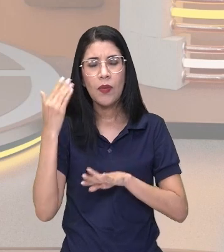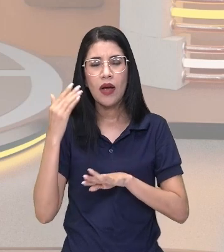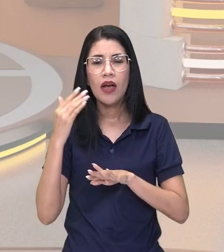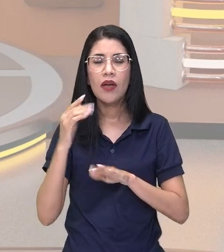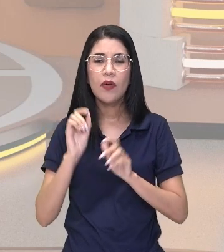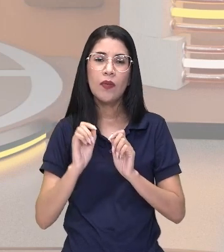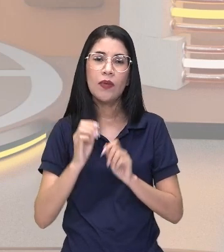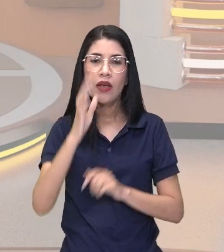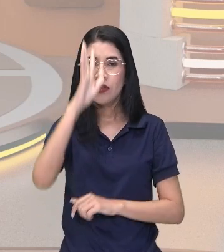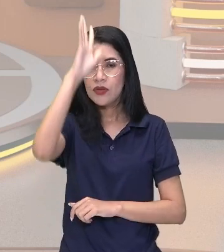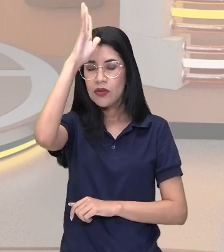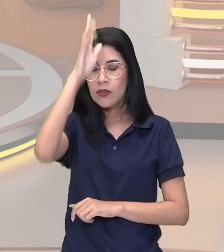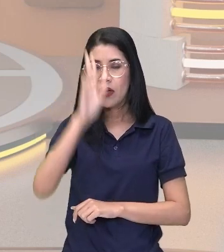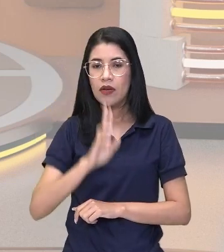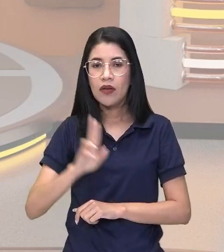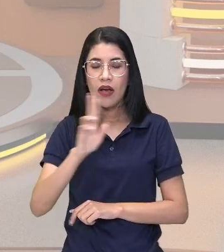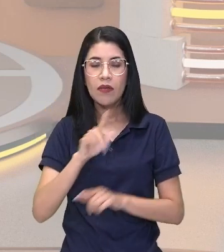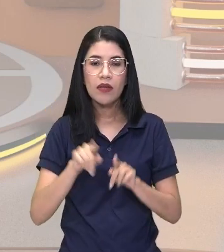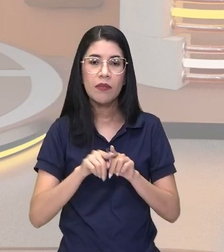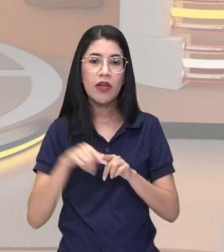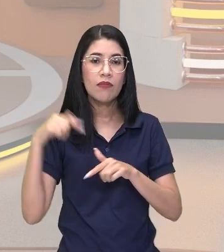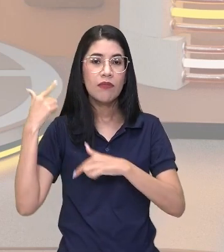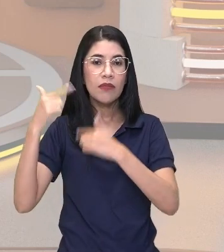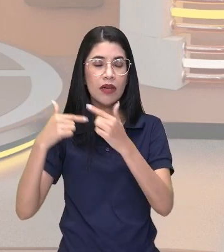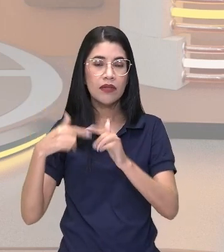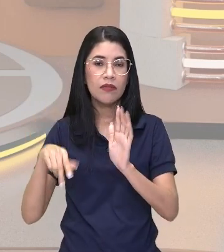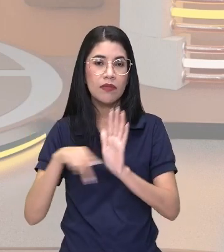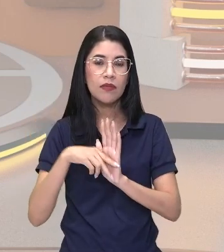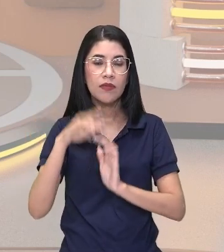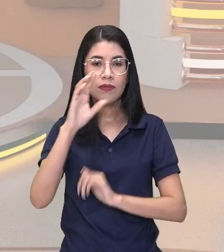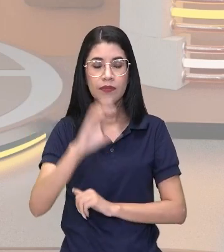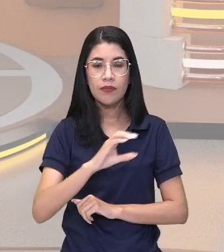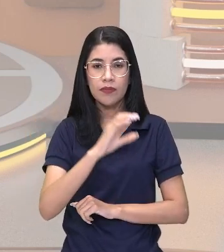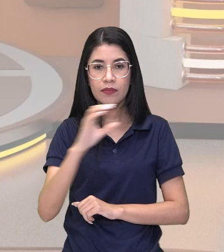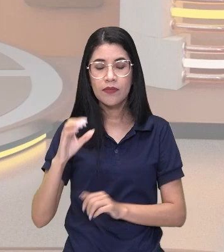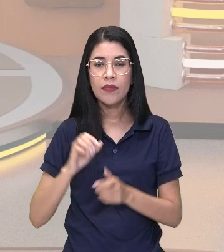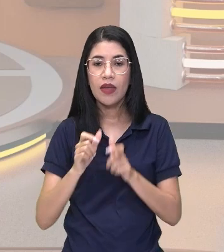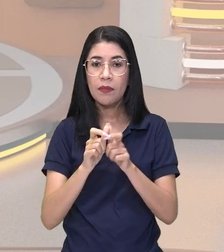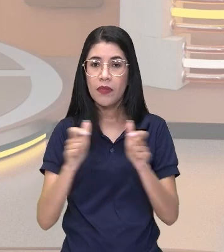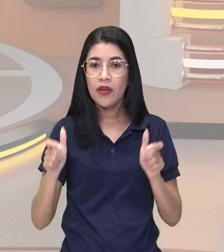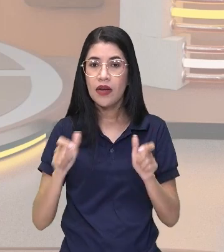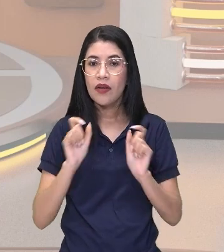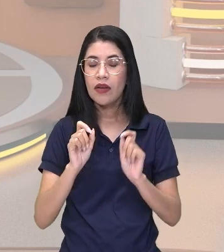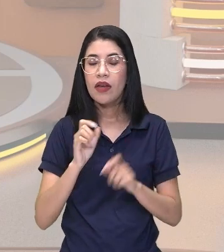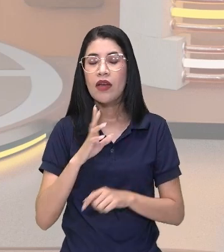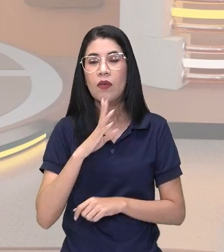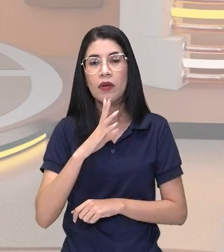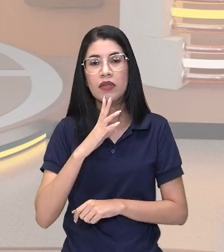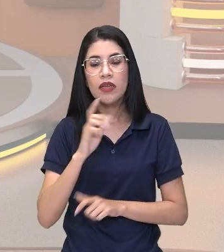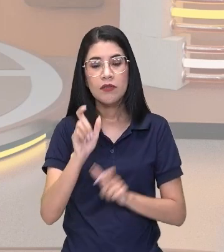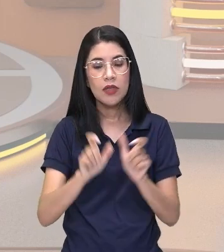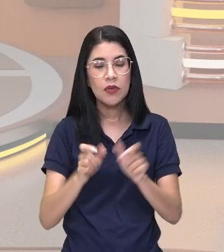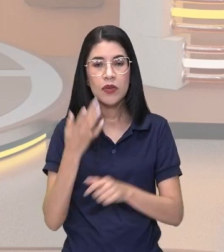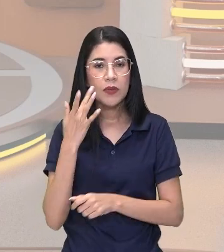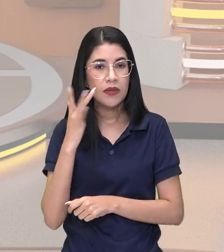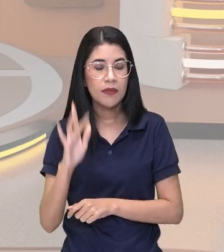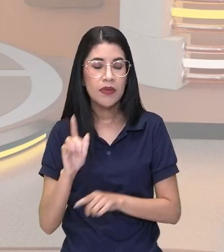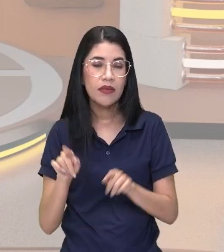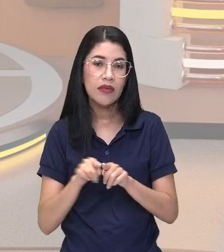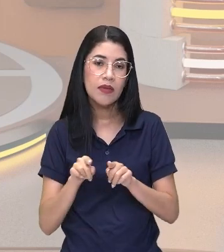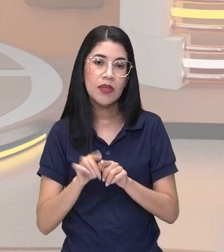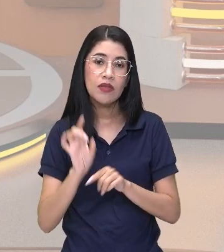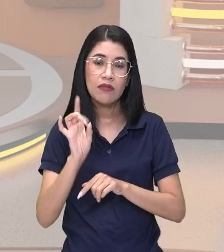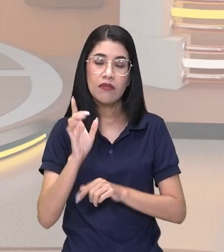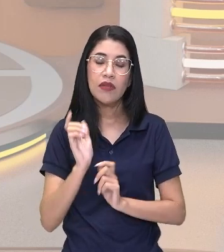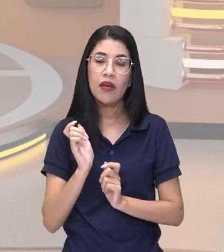uma tradição herdada pela Igreja Católica. Então, a maioria dos textos estavam em uma linguagem não conhecida pela população, e só quem tinha,